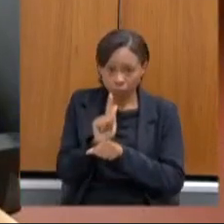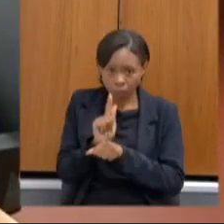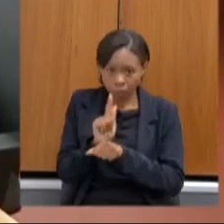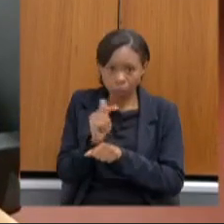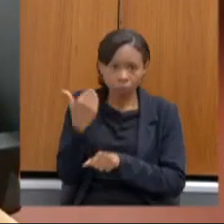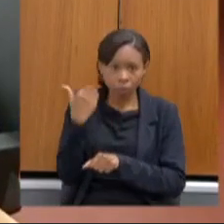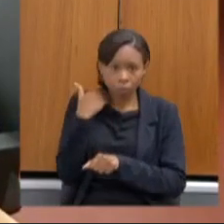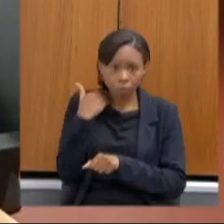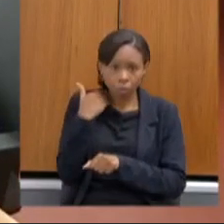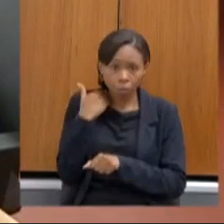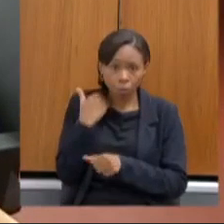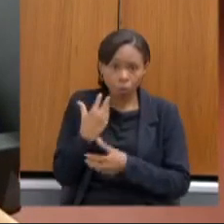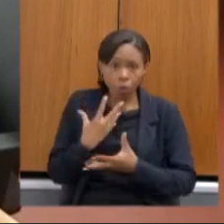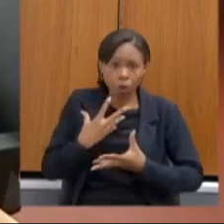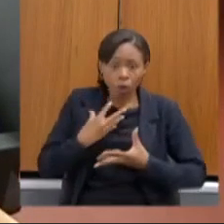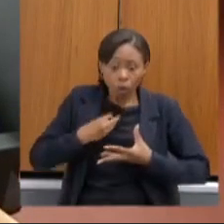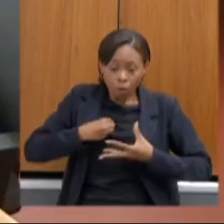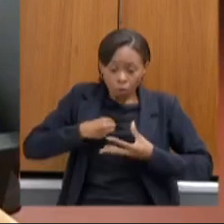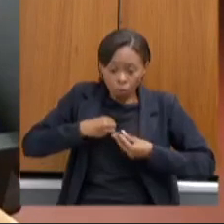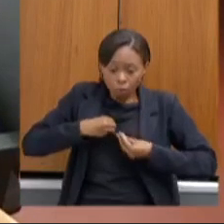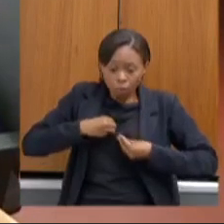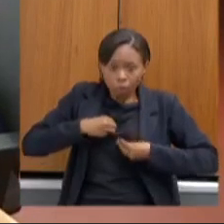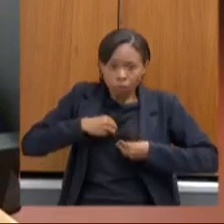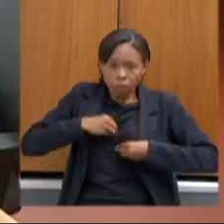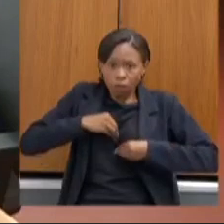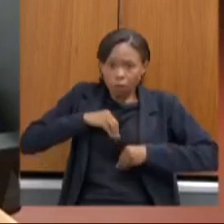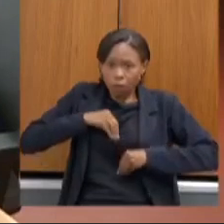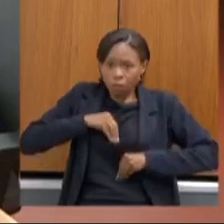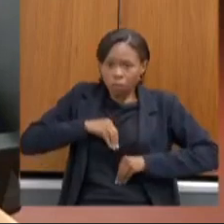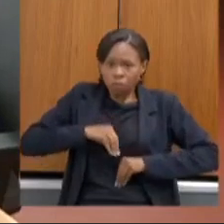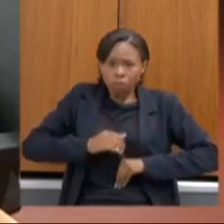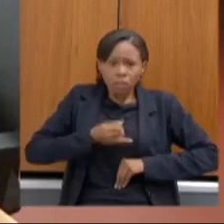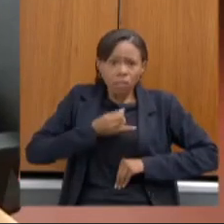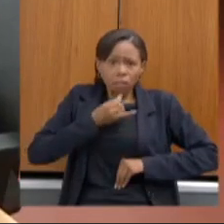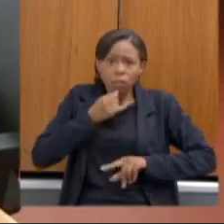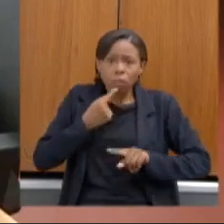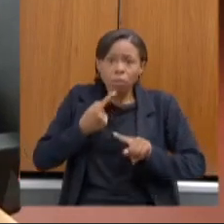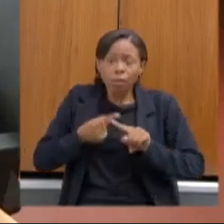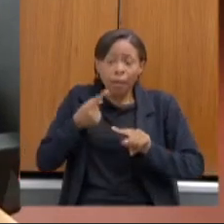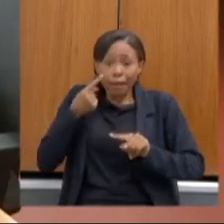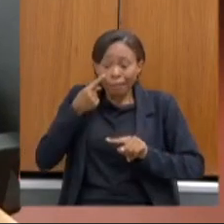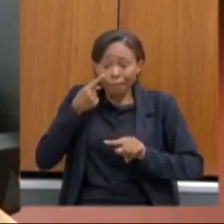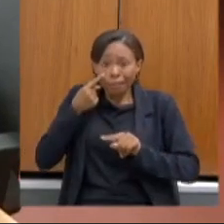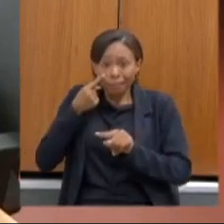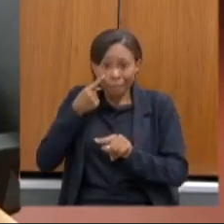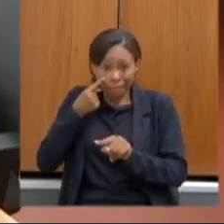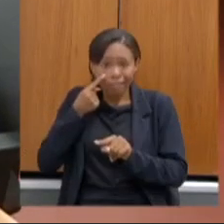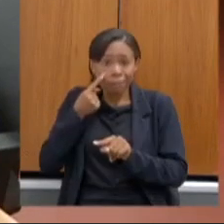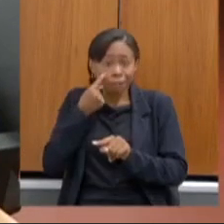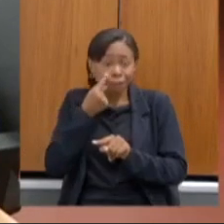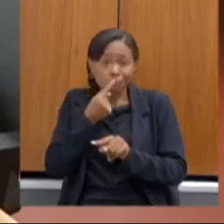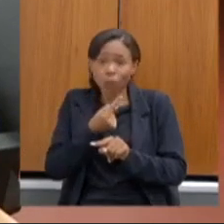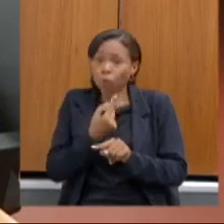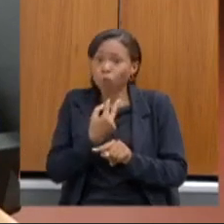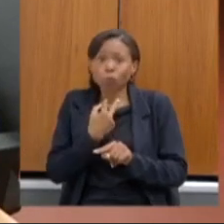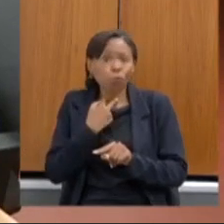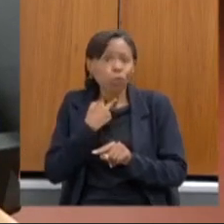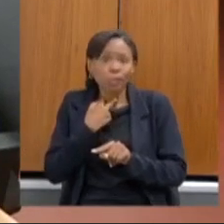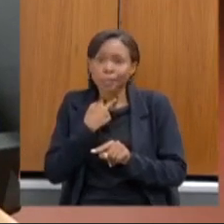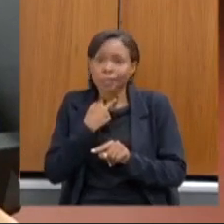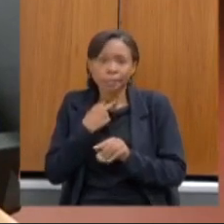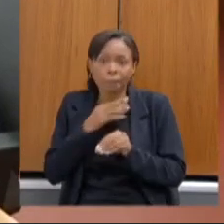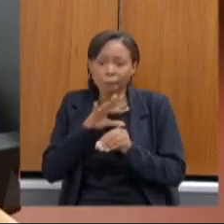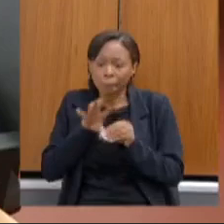Marques que entrou em depressão sabe o que que alegrou que ela via que não podia fazer aquilo mas era exigência